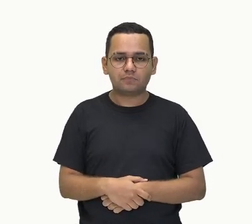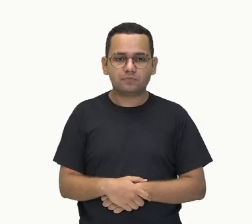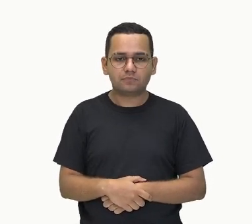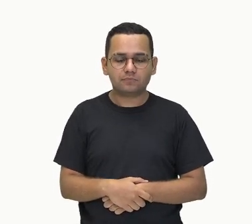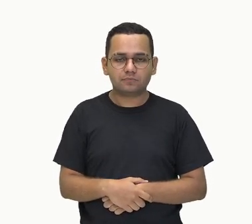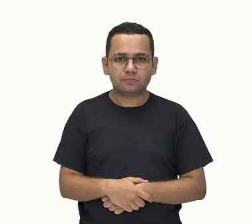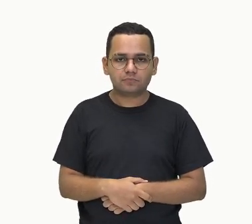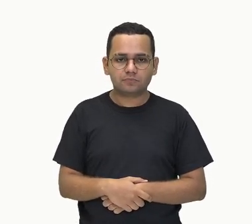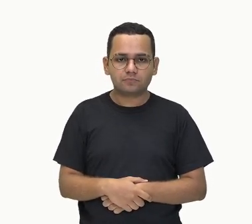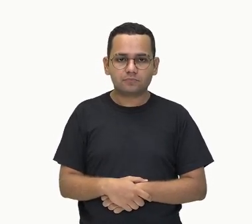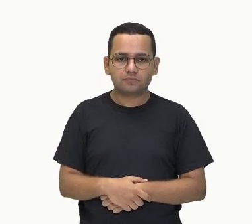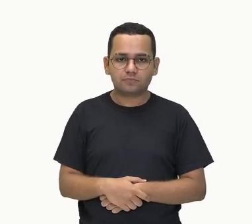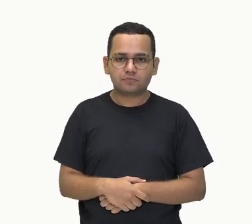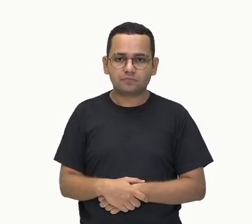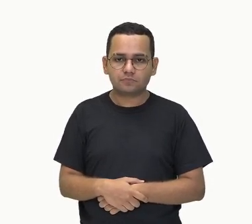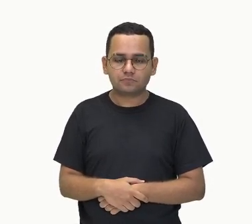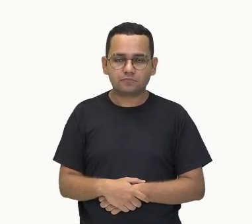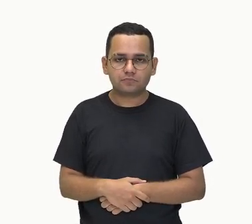Então,